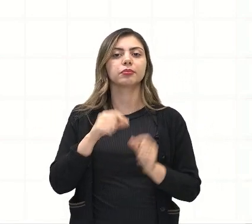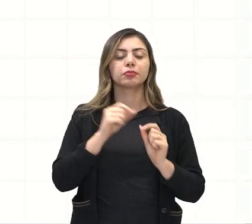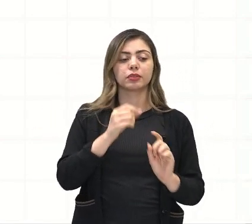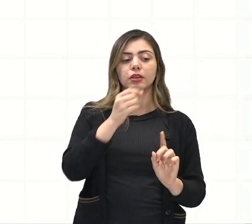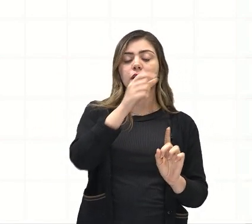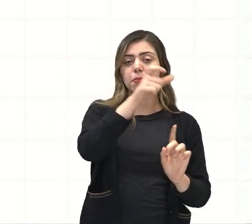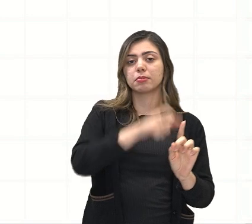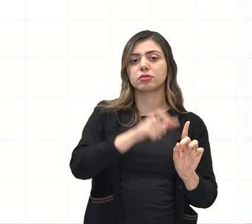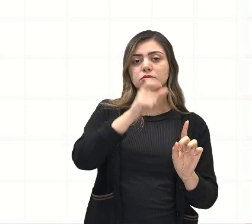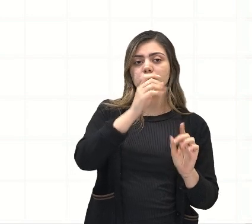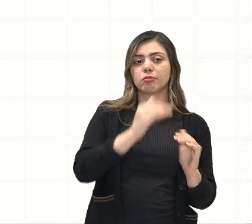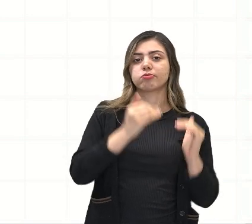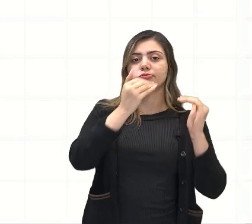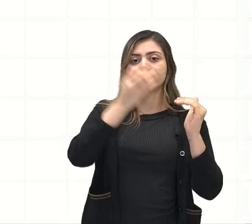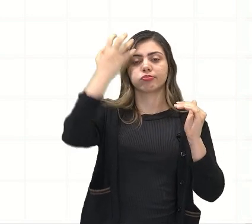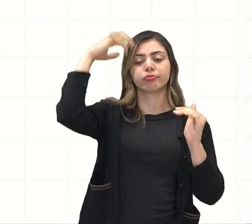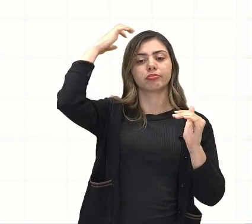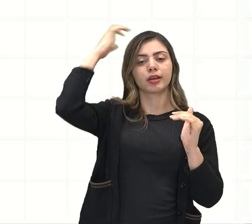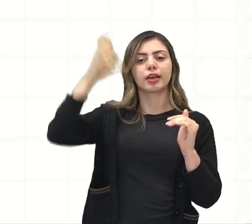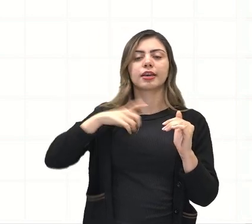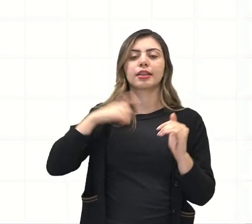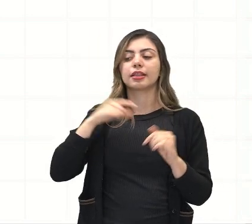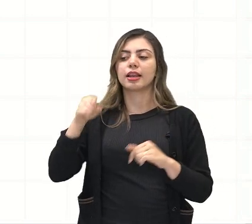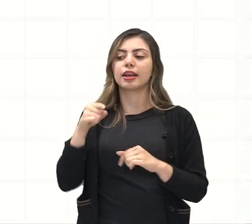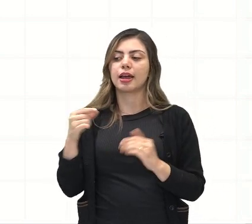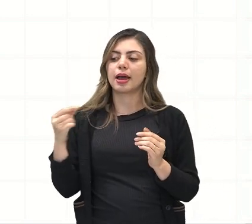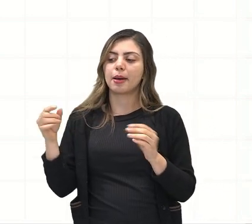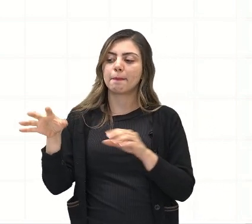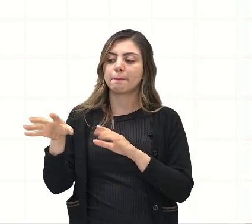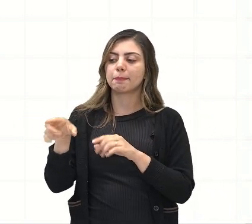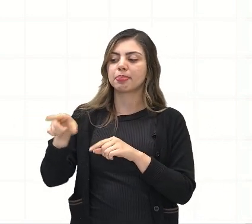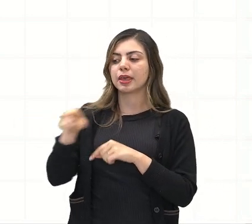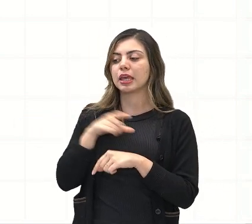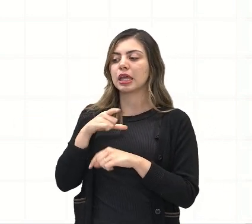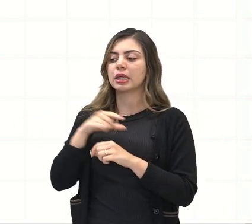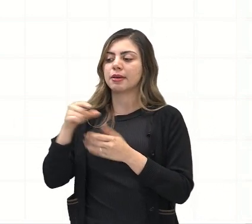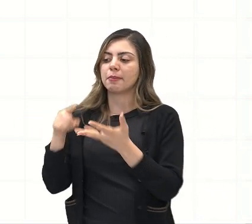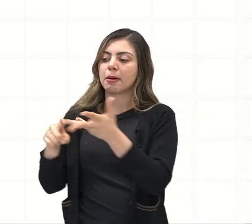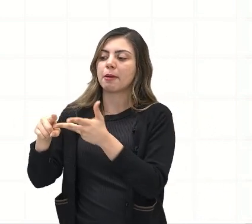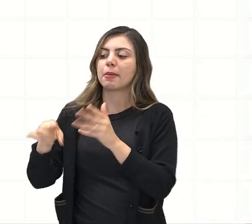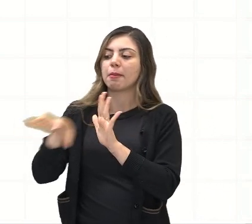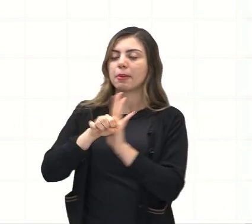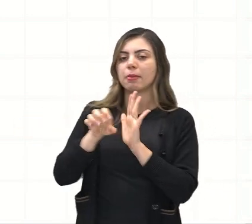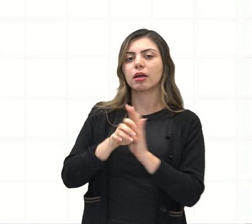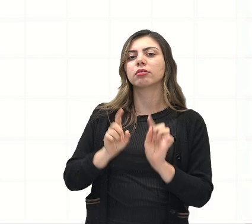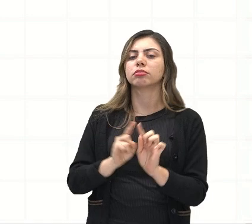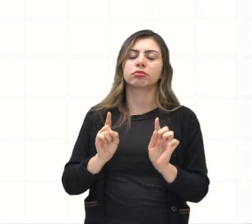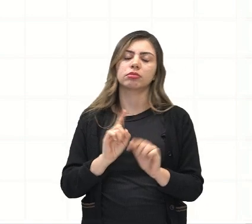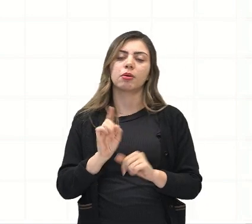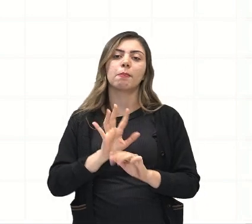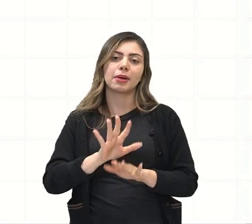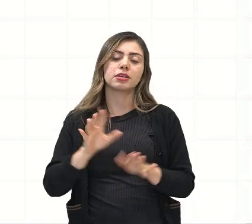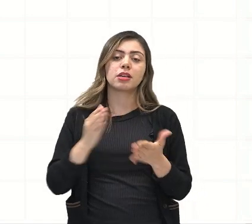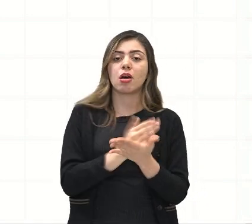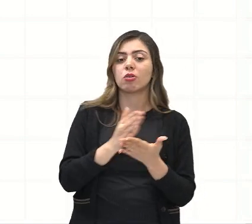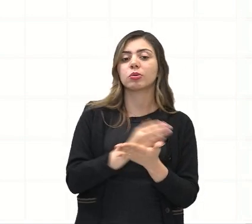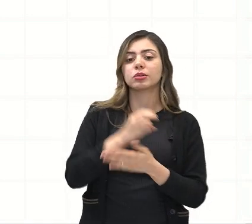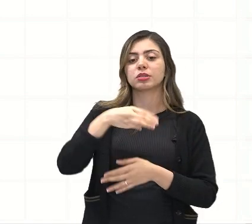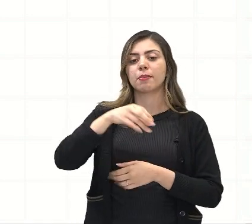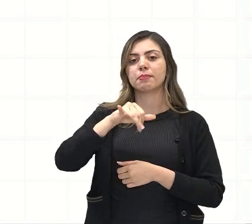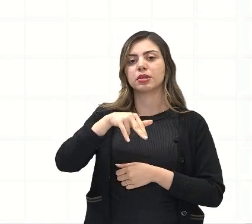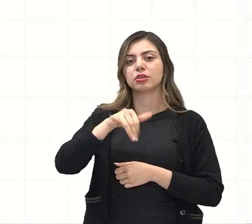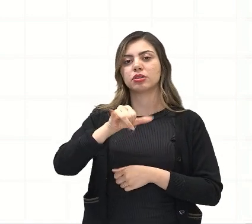tais ideias, mas alguns dos seus ministros mais próximos, né,